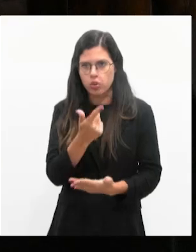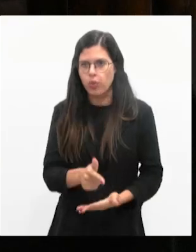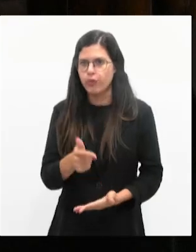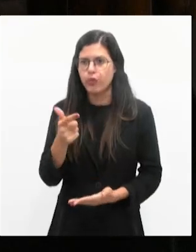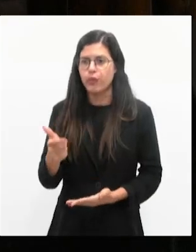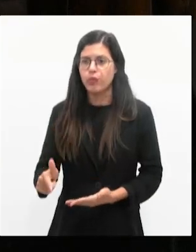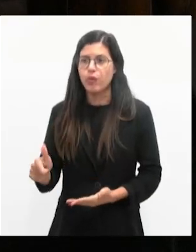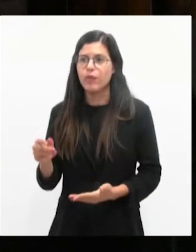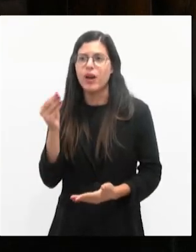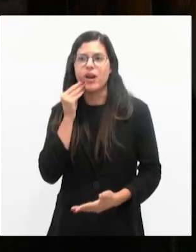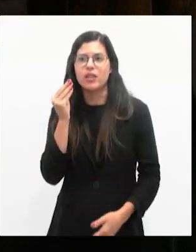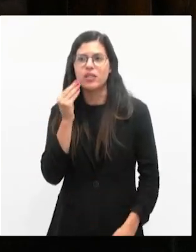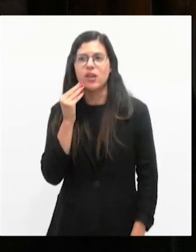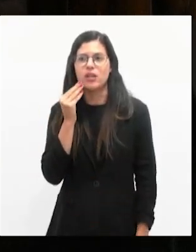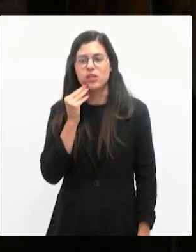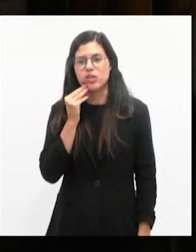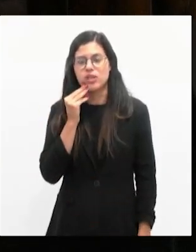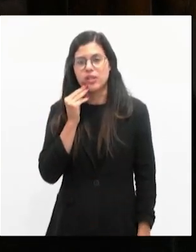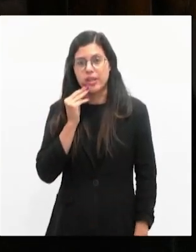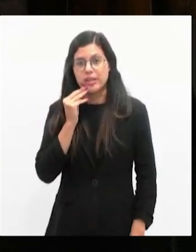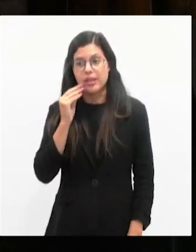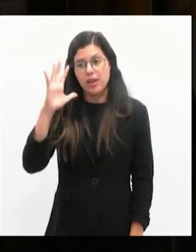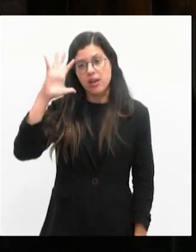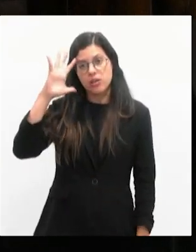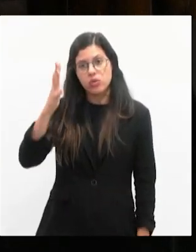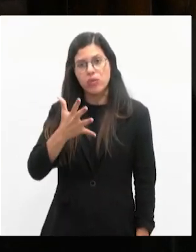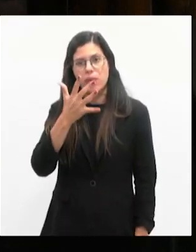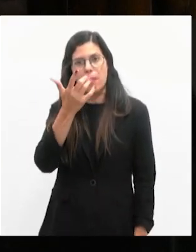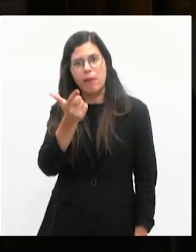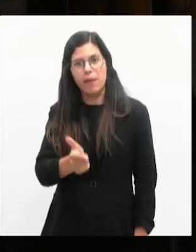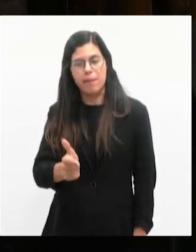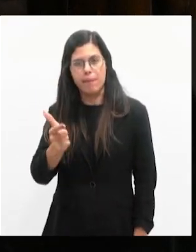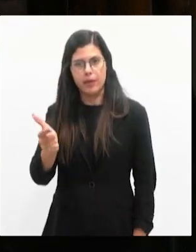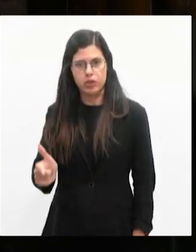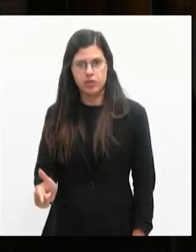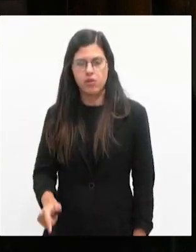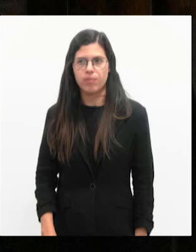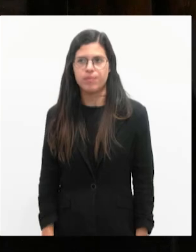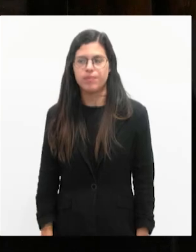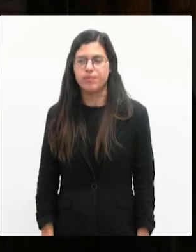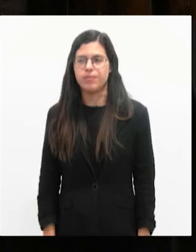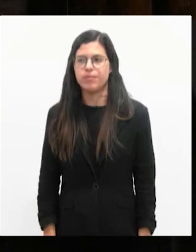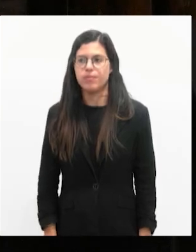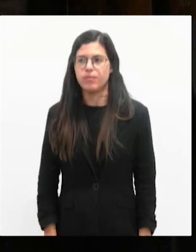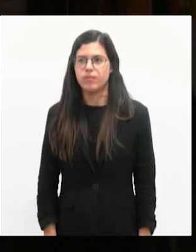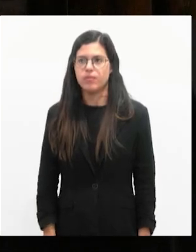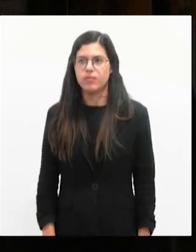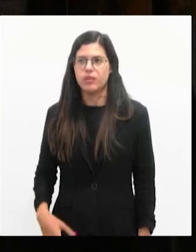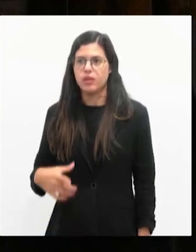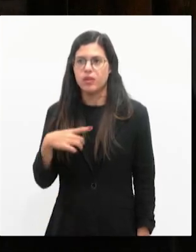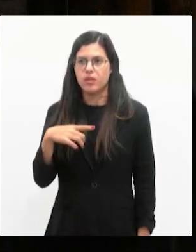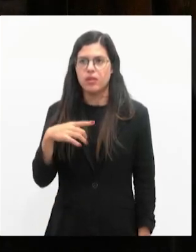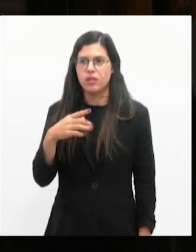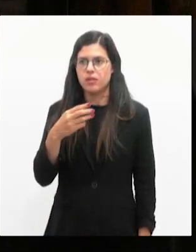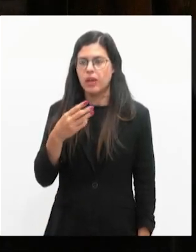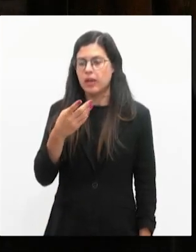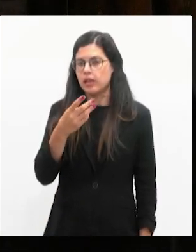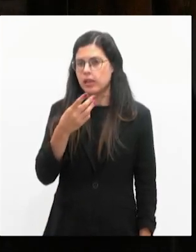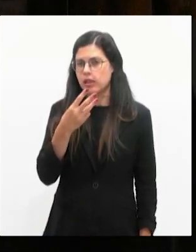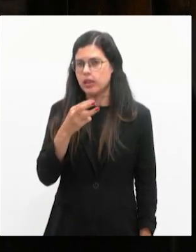tenta vencer pela repetição. Aliás, tem uns 30 dias